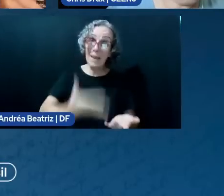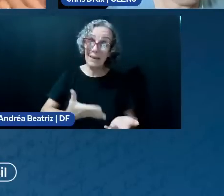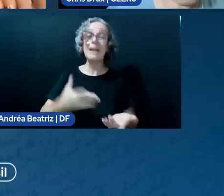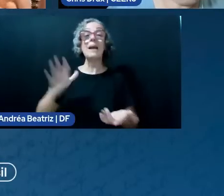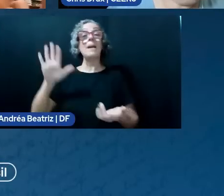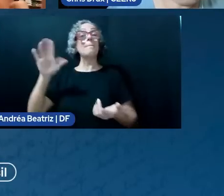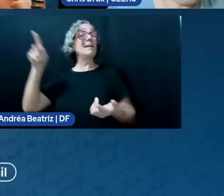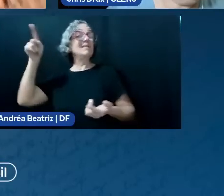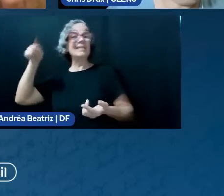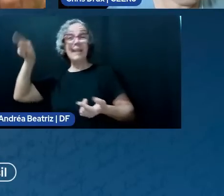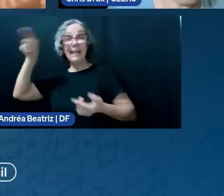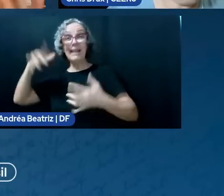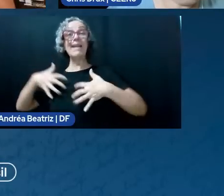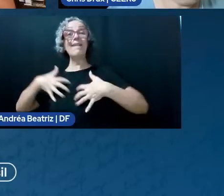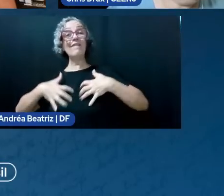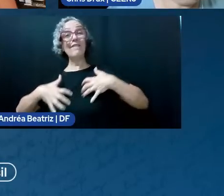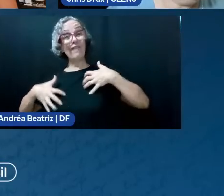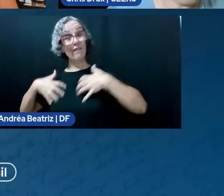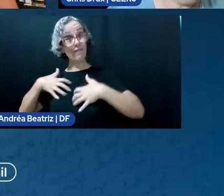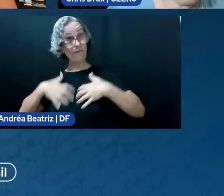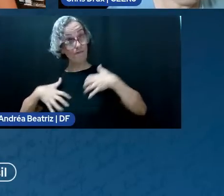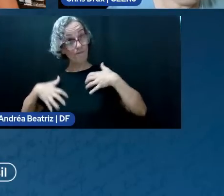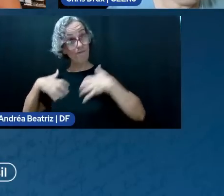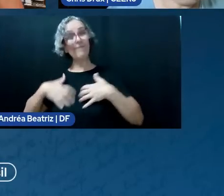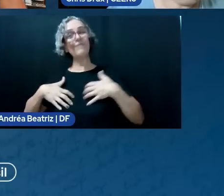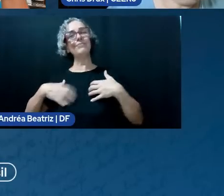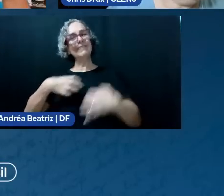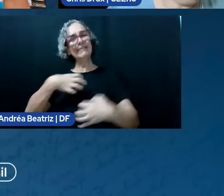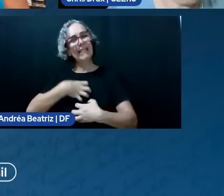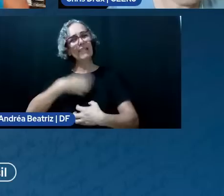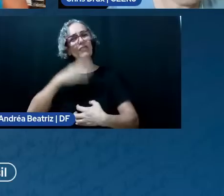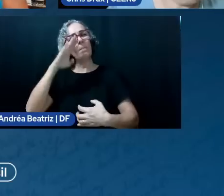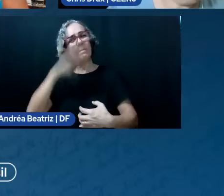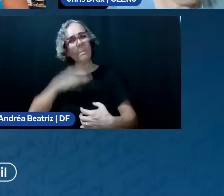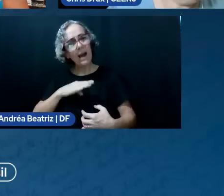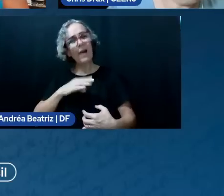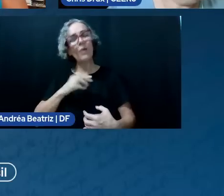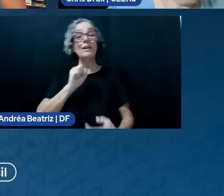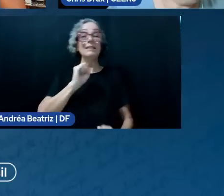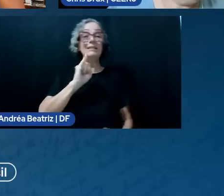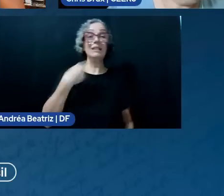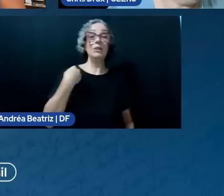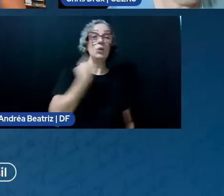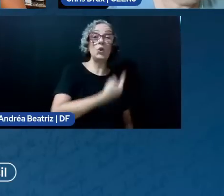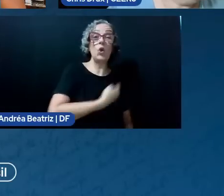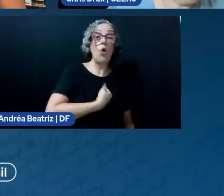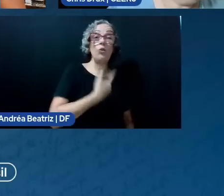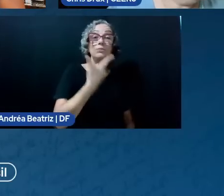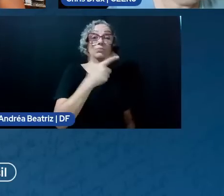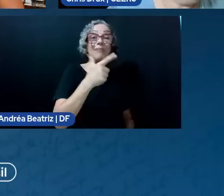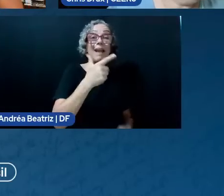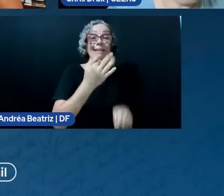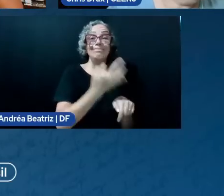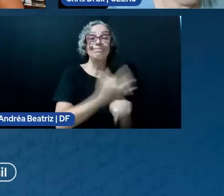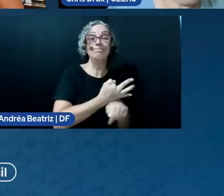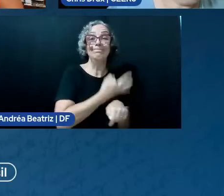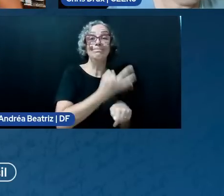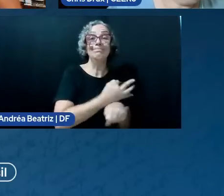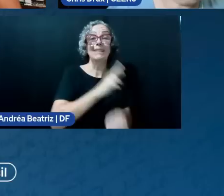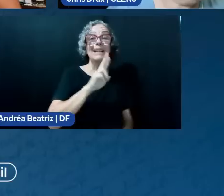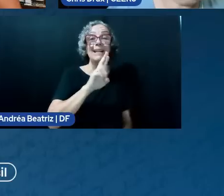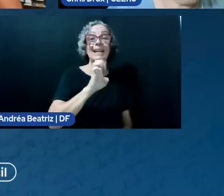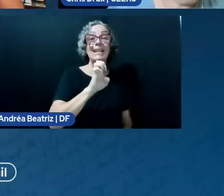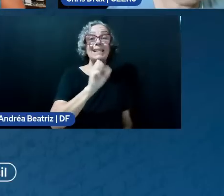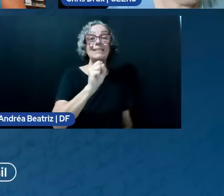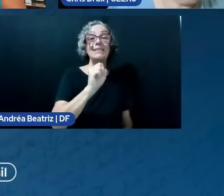quando os não suportais com resignação. Porque nenhum benefício, então, tirais